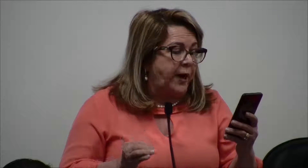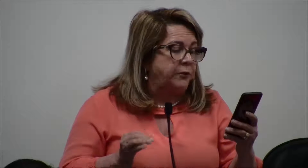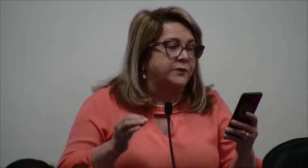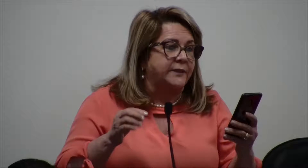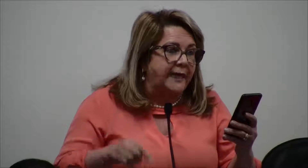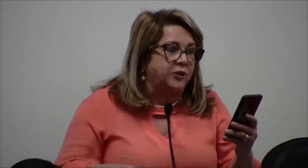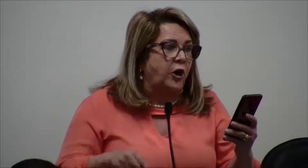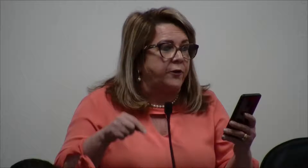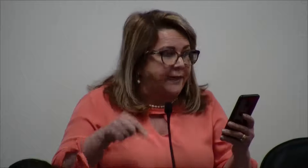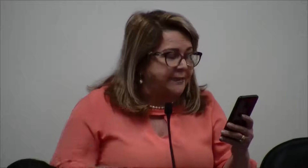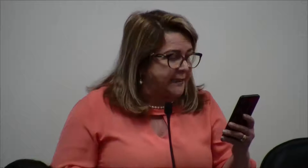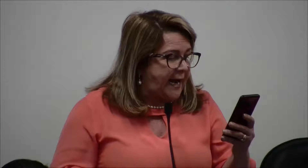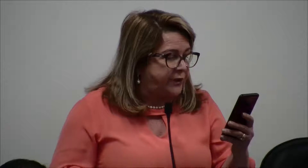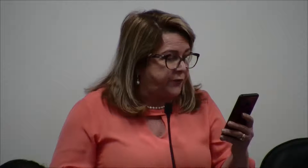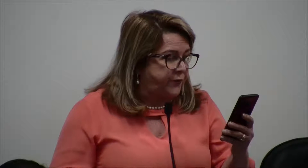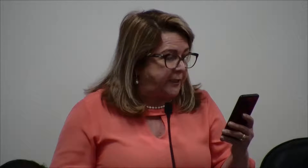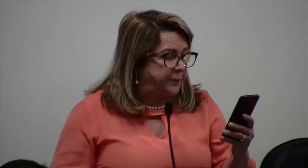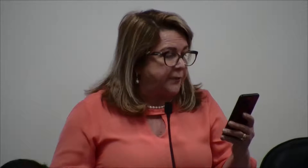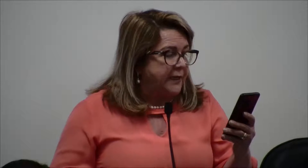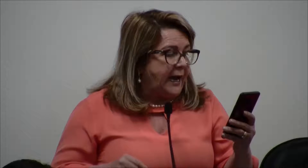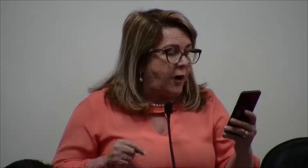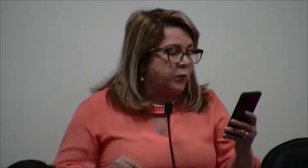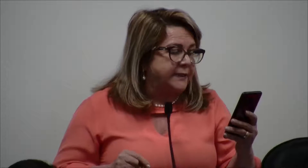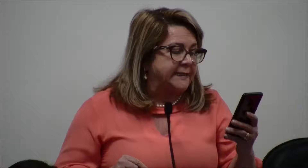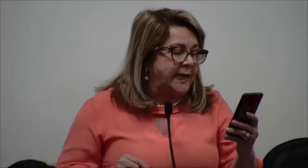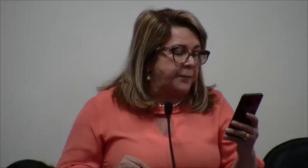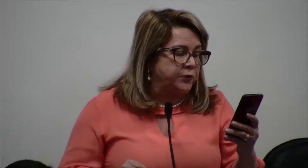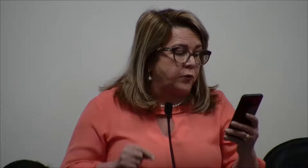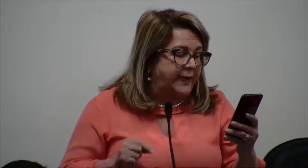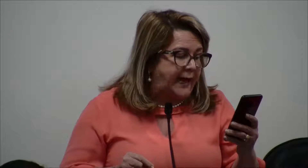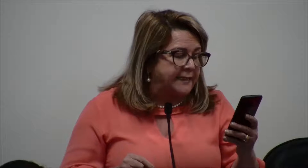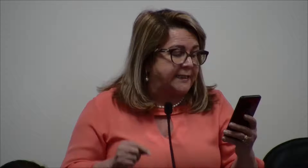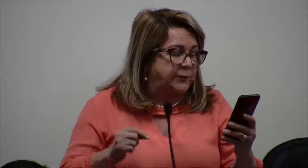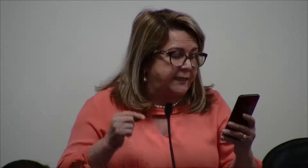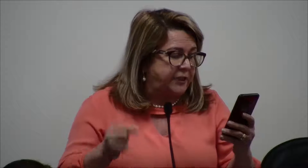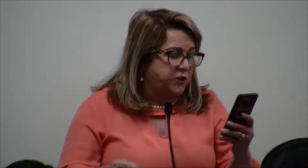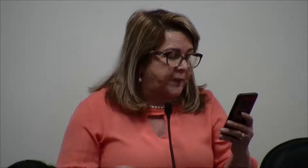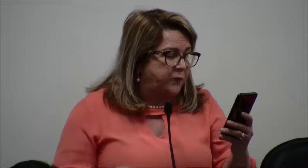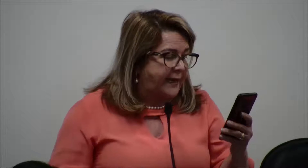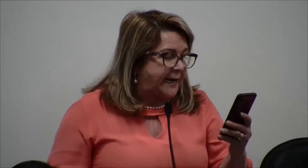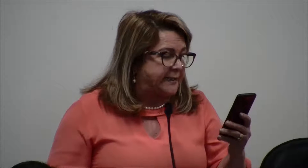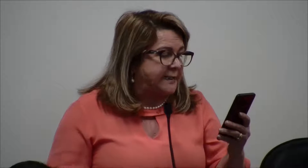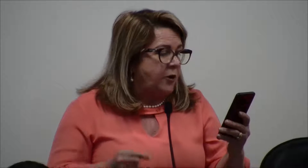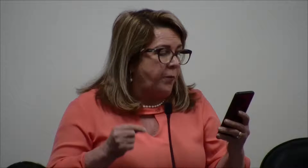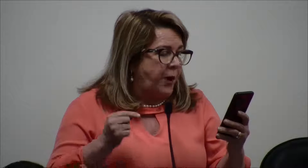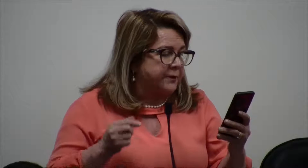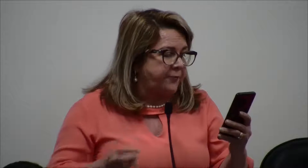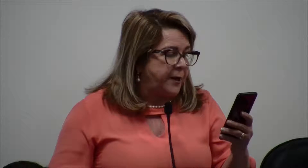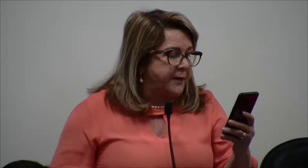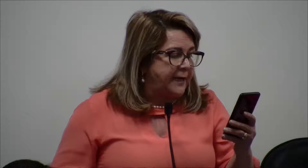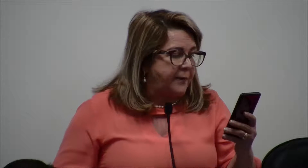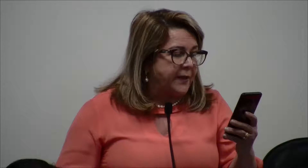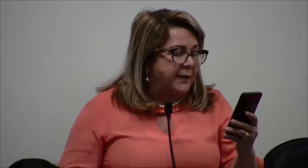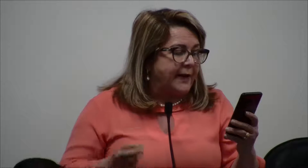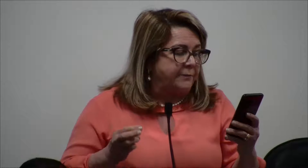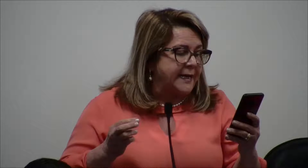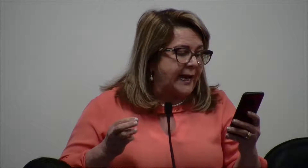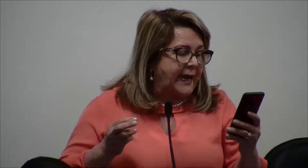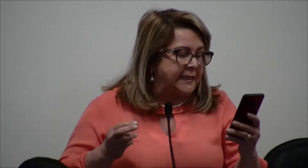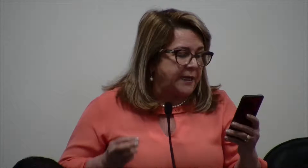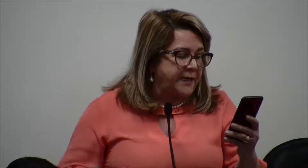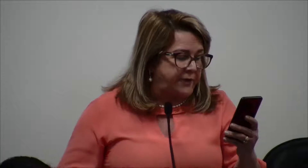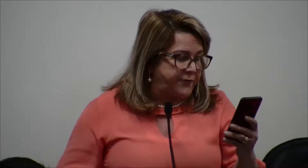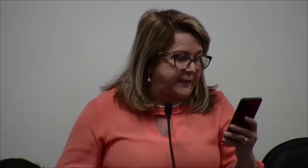que moram no território, na cidade, enfim. Alguns exemplos do CRAS, que são atendidos pelo CRAS: o Bolsa Família,